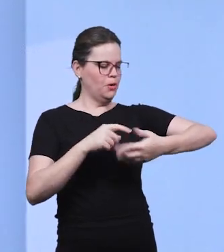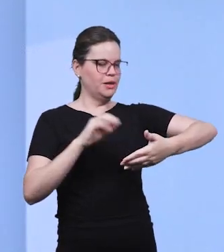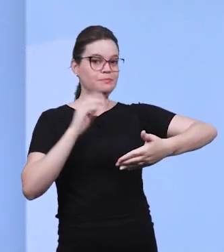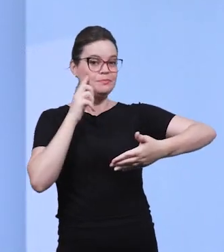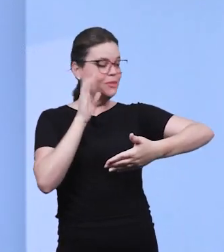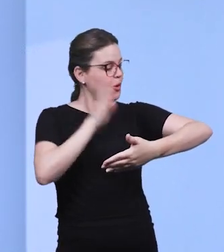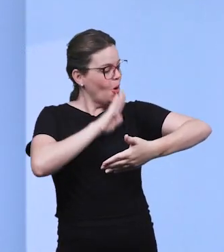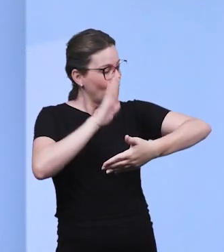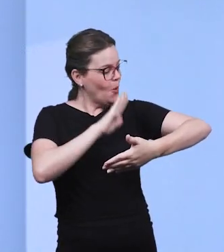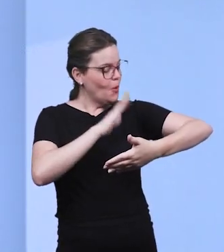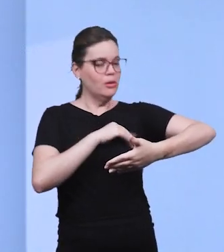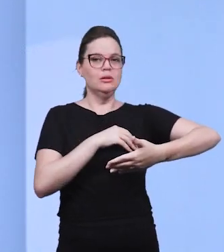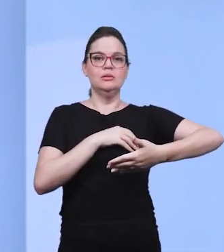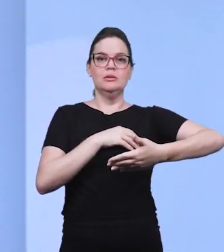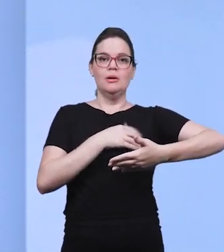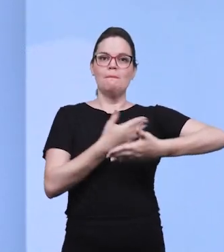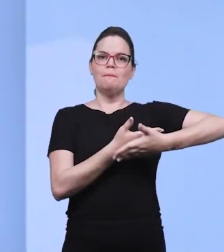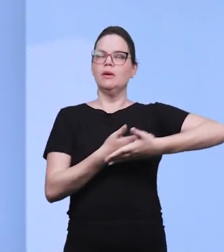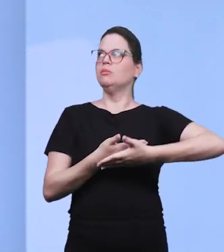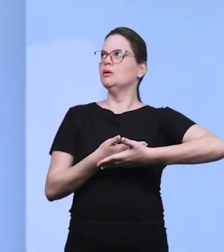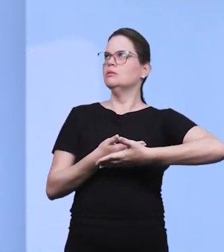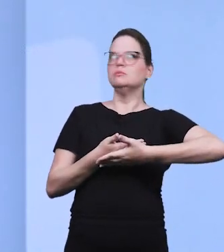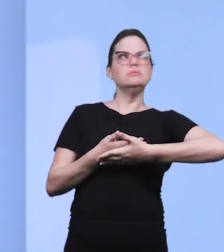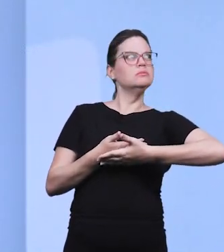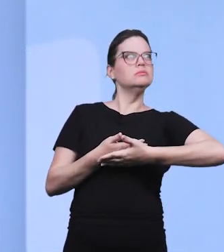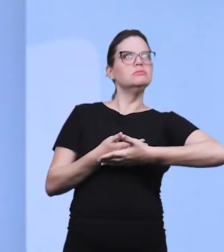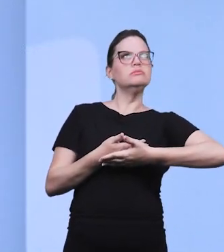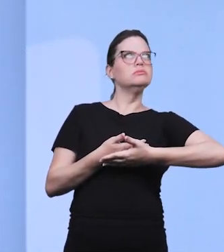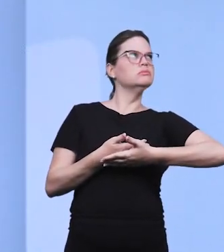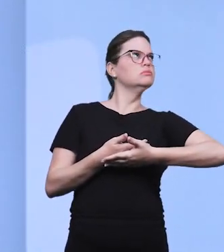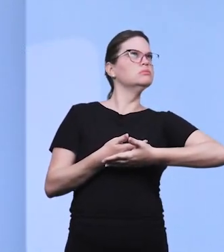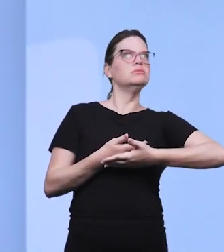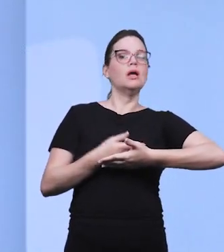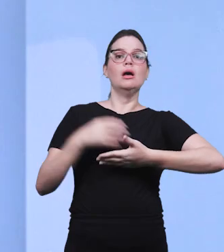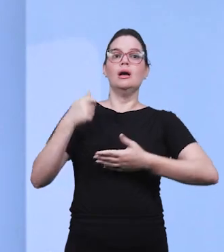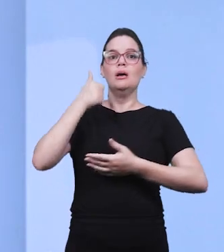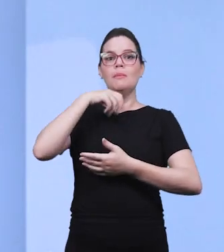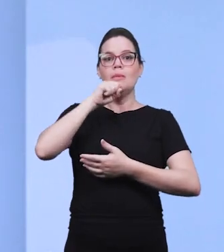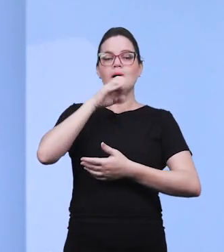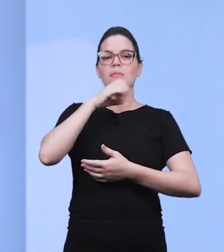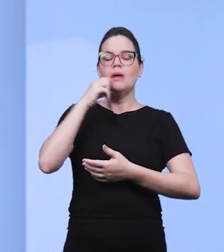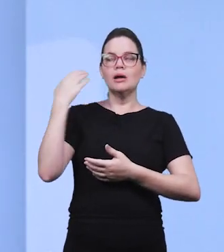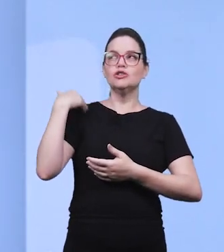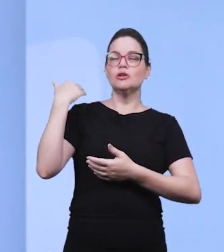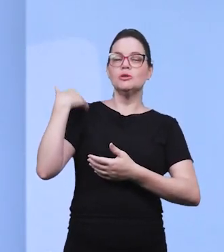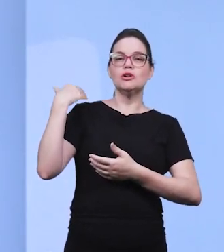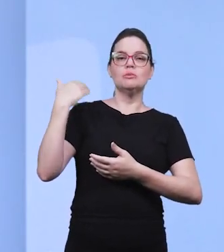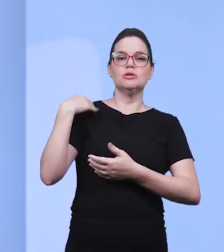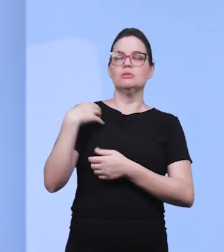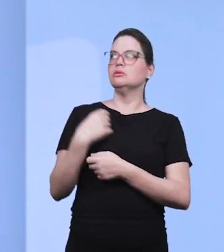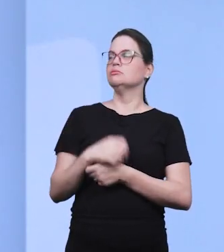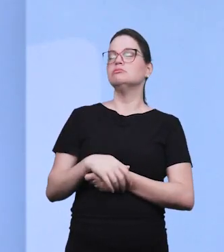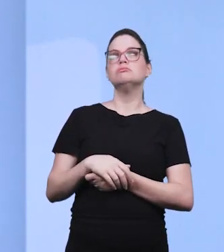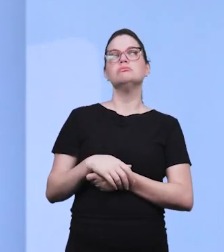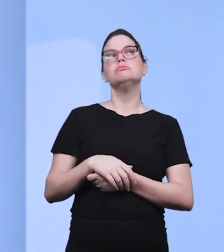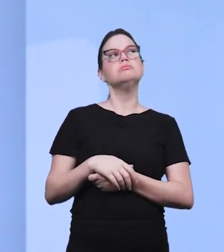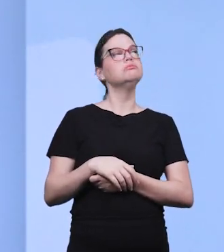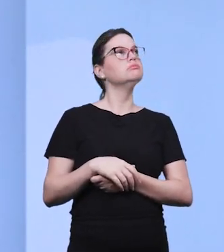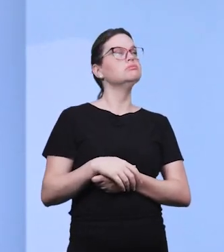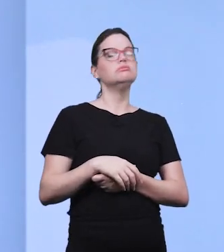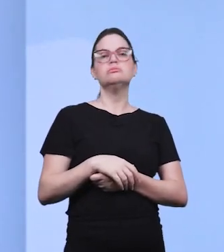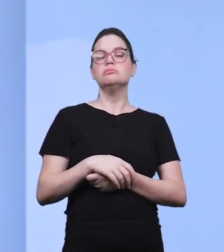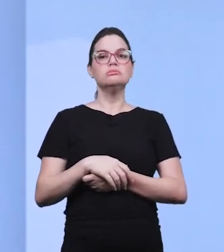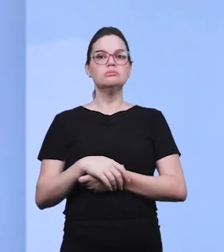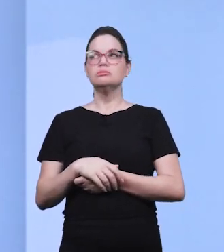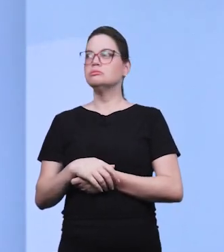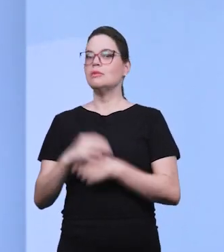para os pais, né? Os pais chamam a atenção e aquilo não chama muita atenção da criança. Então, isso pode ser